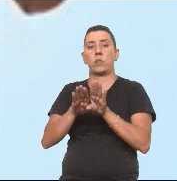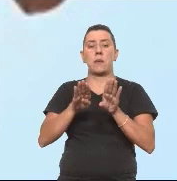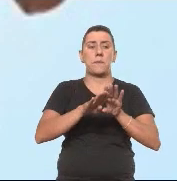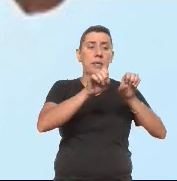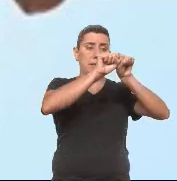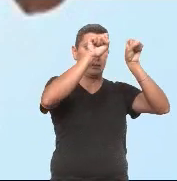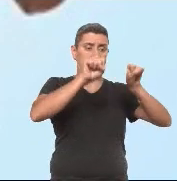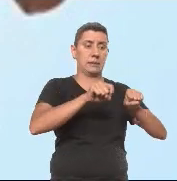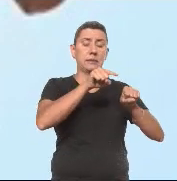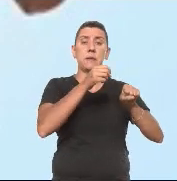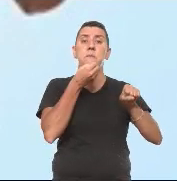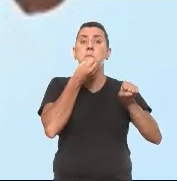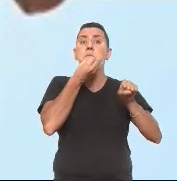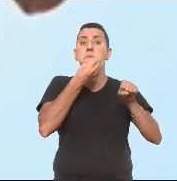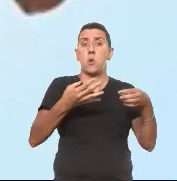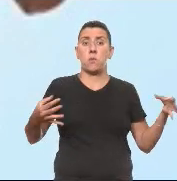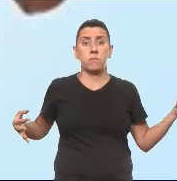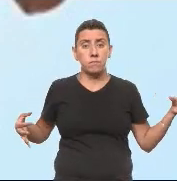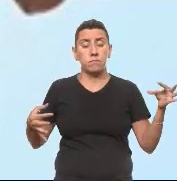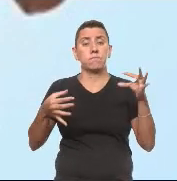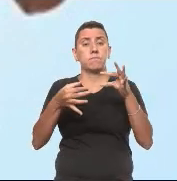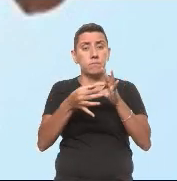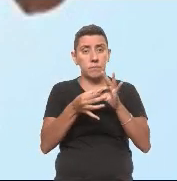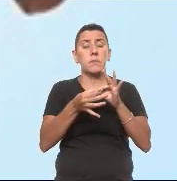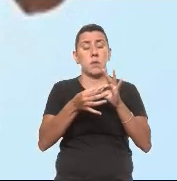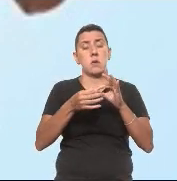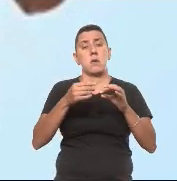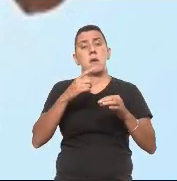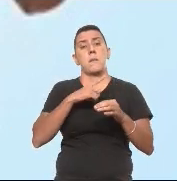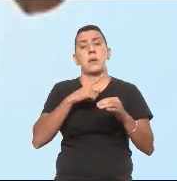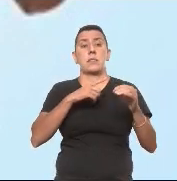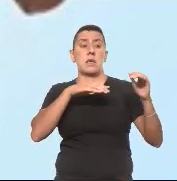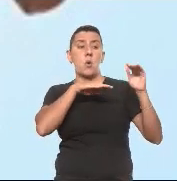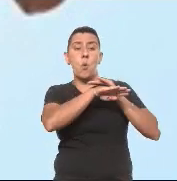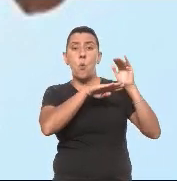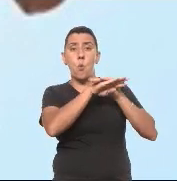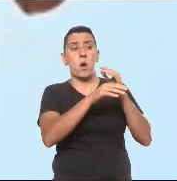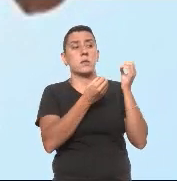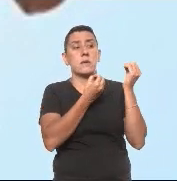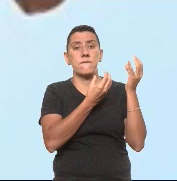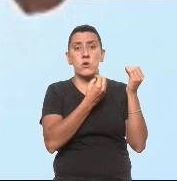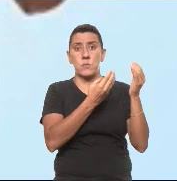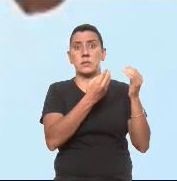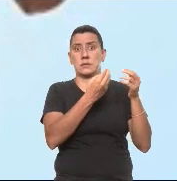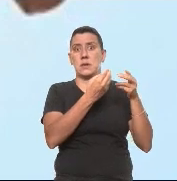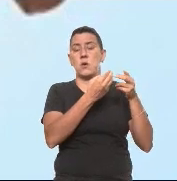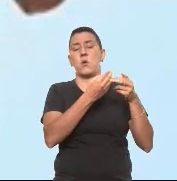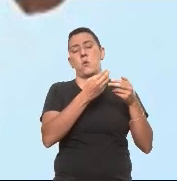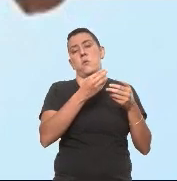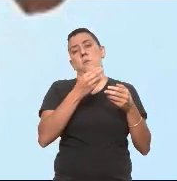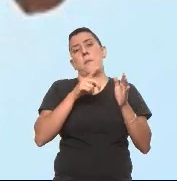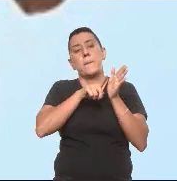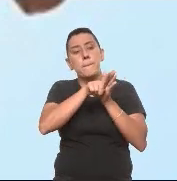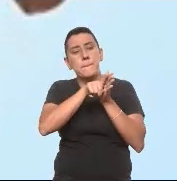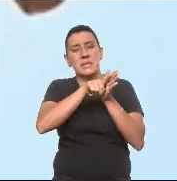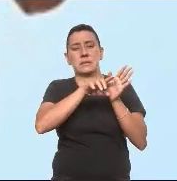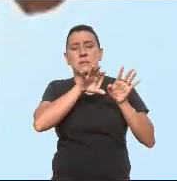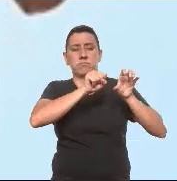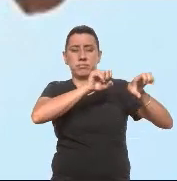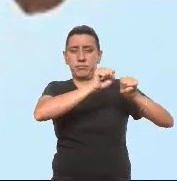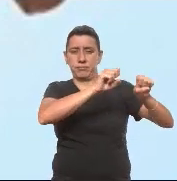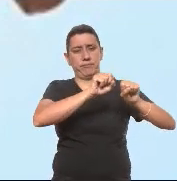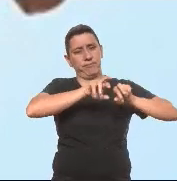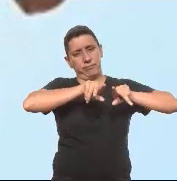plataforma uma boa vamos assim no sistema de armazenamento de busca de informações assim por diante e